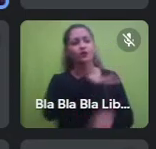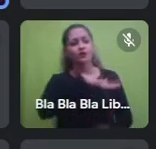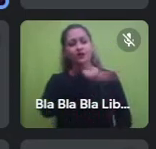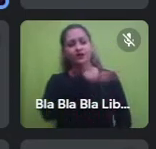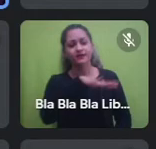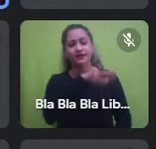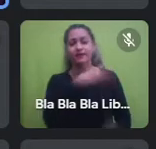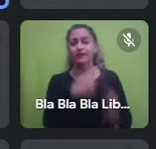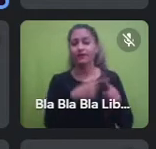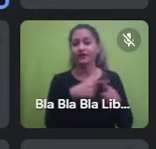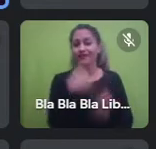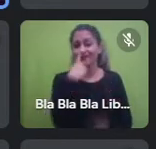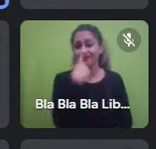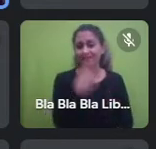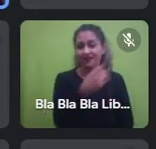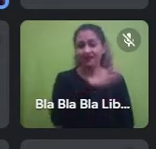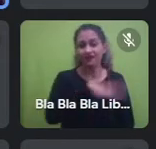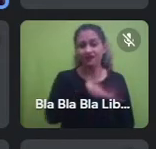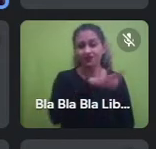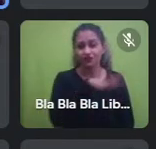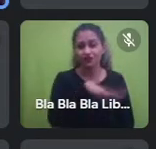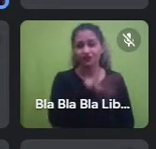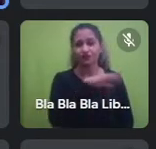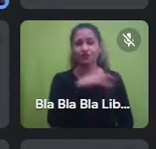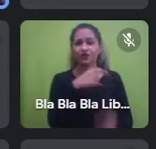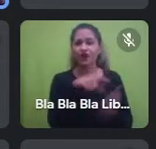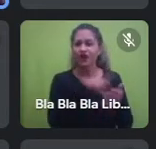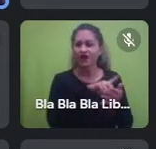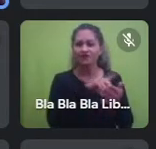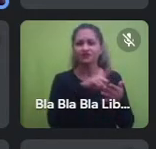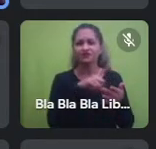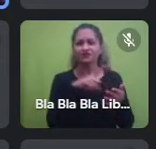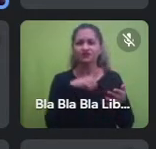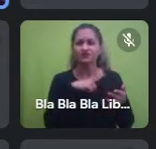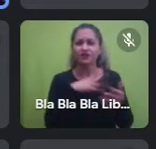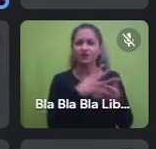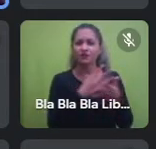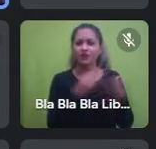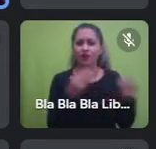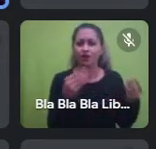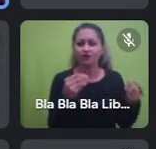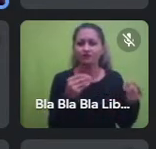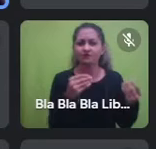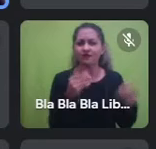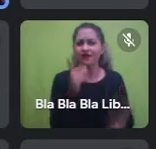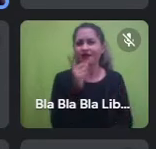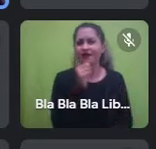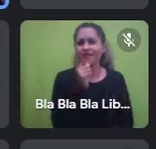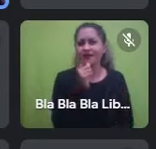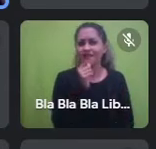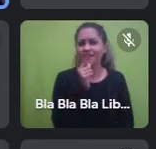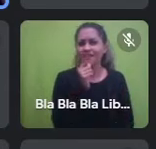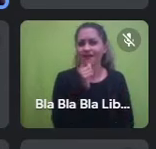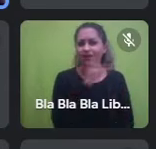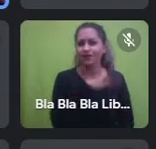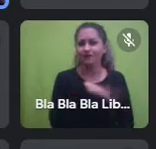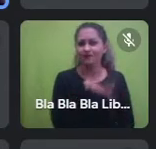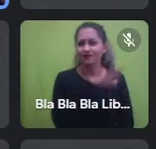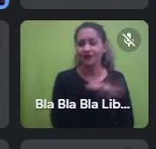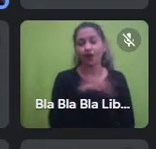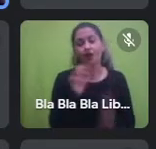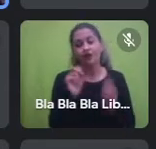nicho rico, né? Tinha bastante água. Tudo bem que a gente está agora no período de